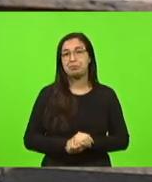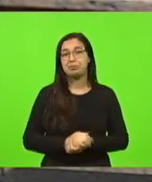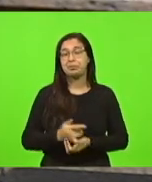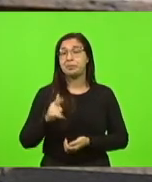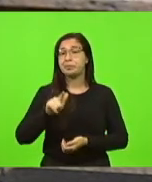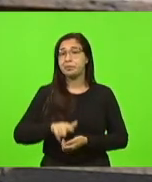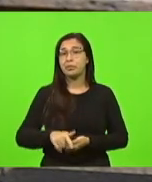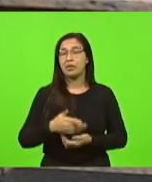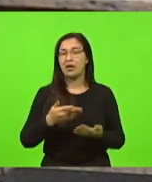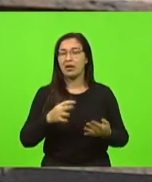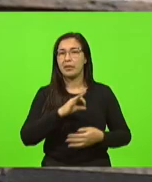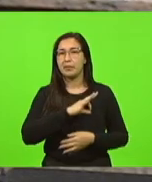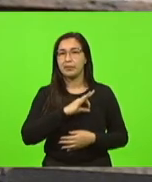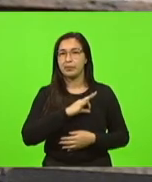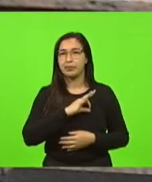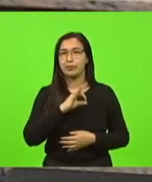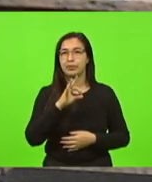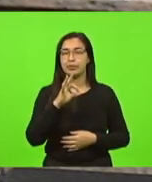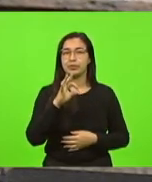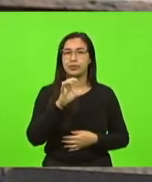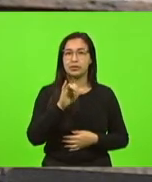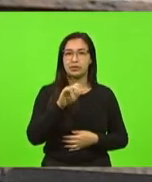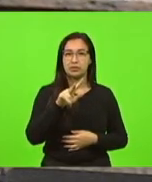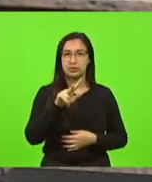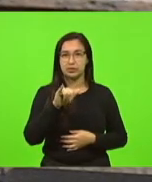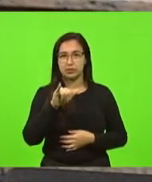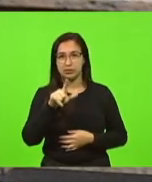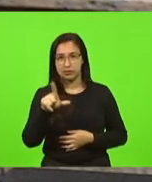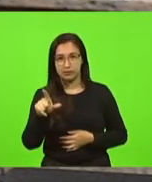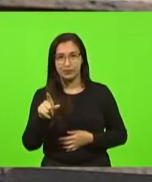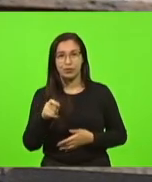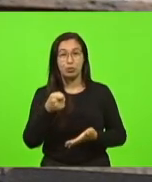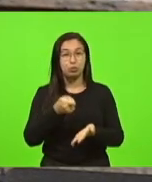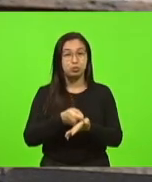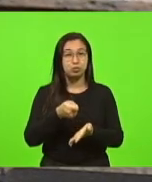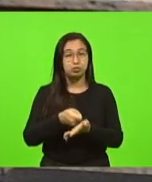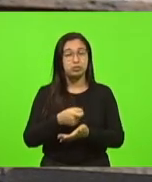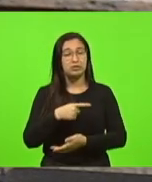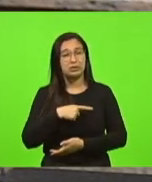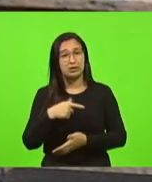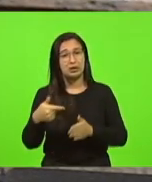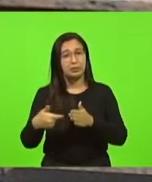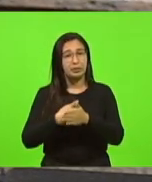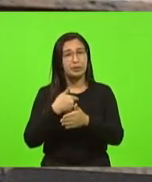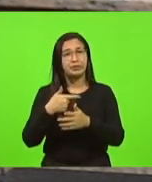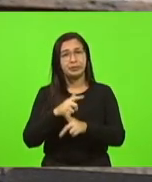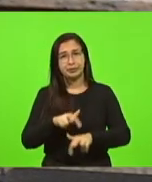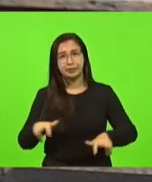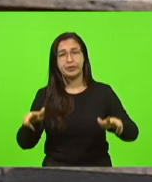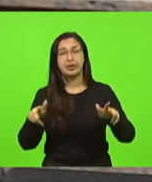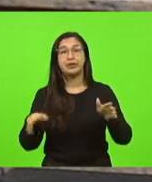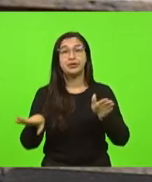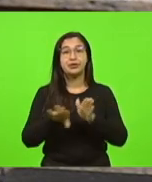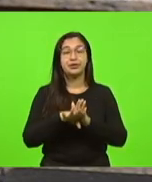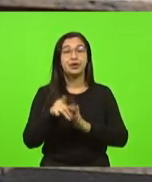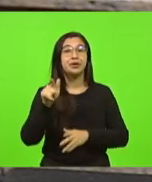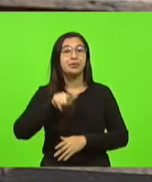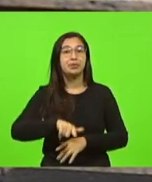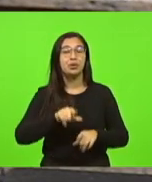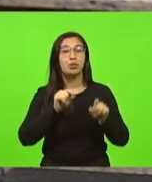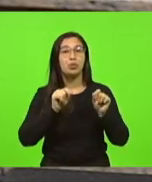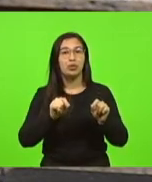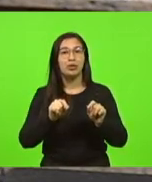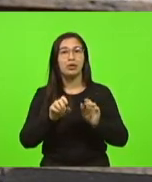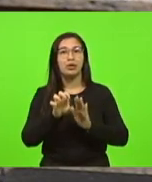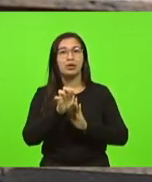Civil, temos sido muito cobrados, e finalmente também a porta nessa casa, o